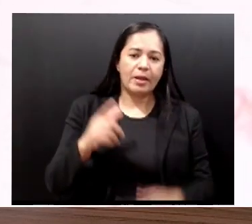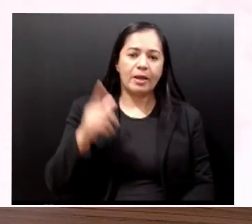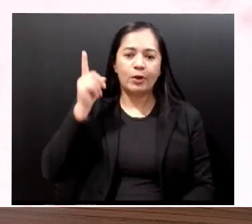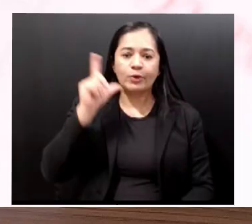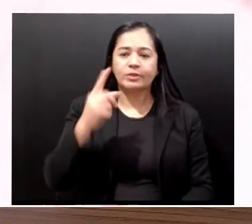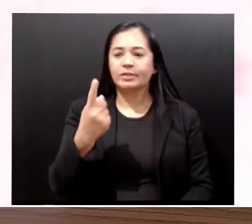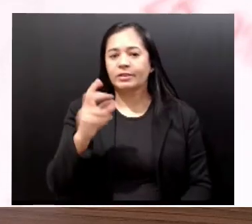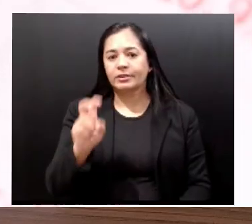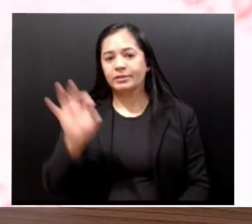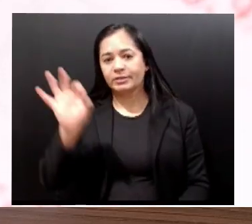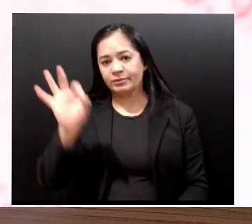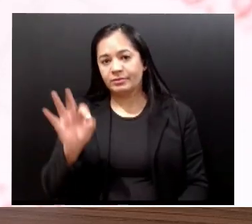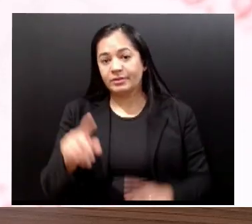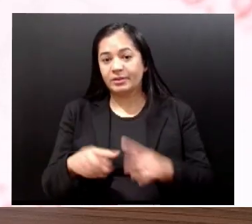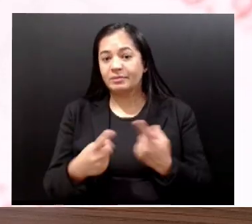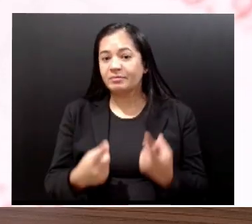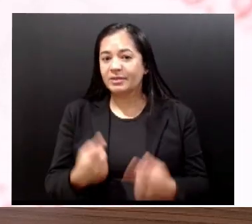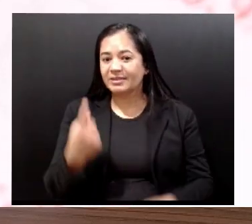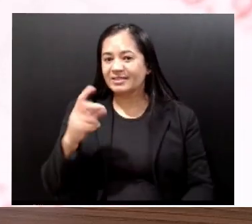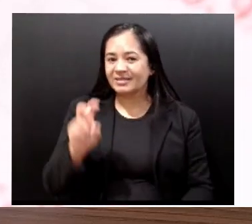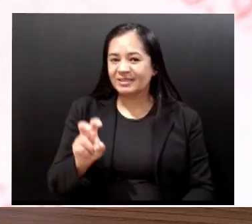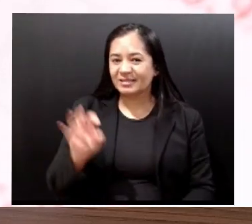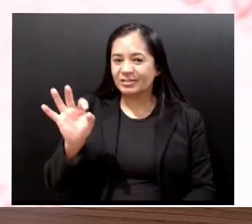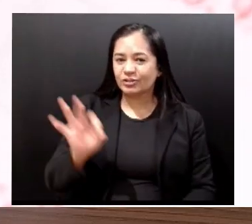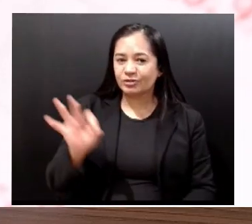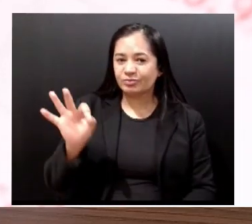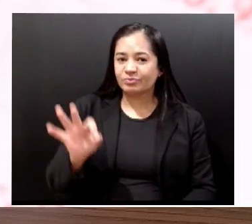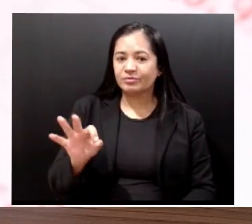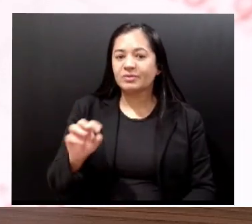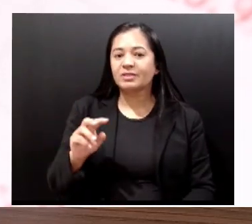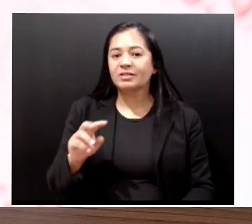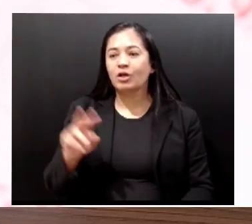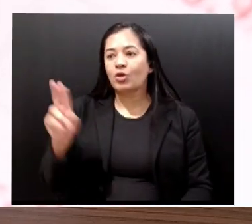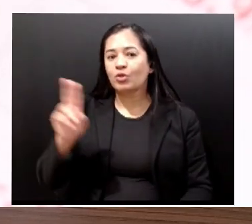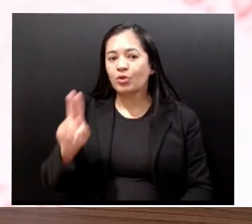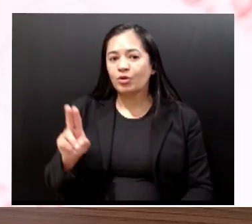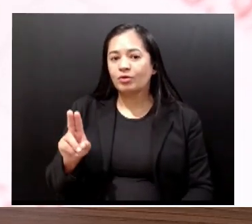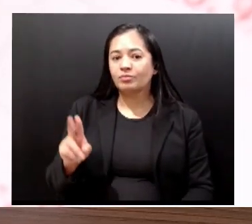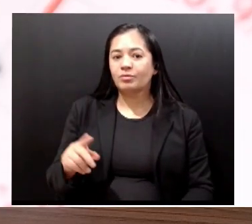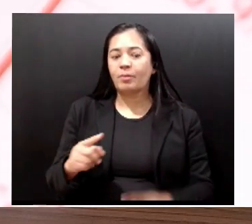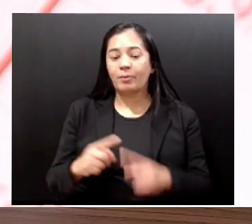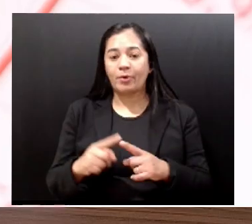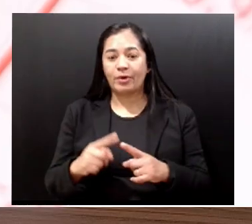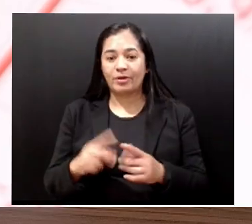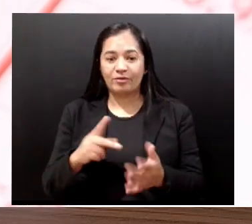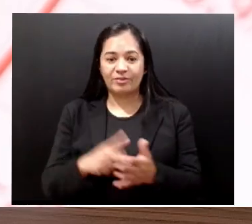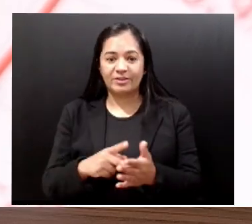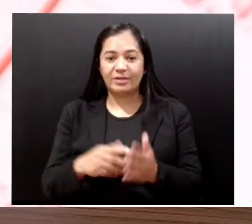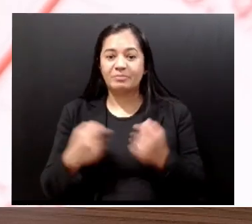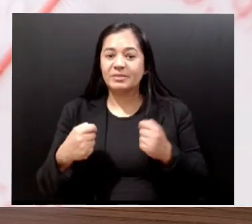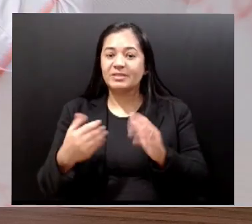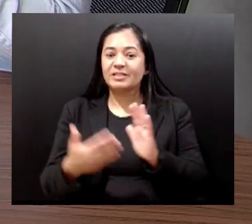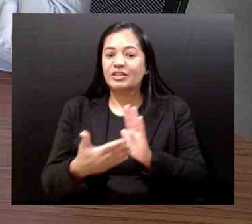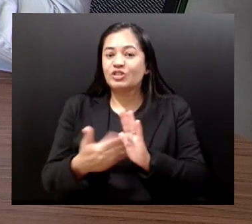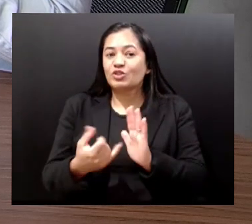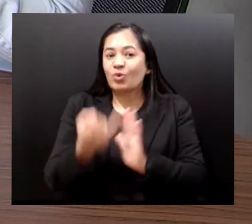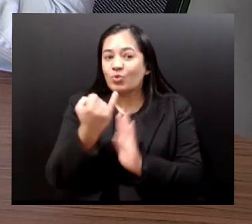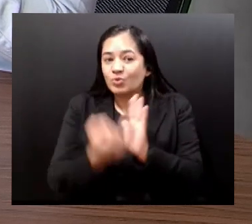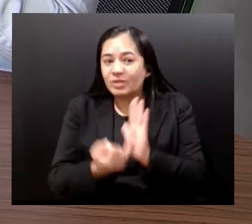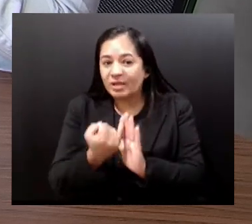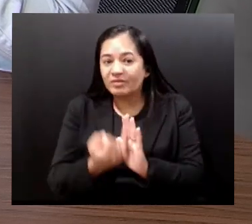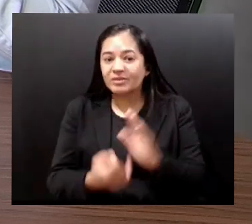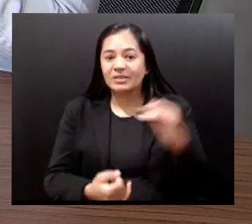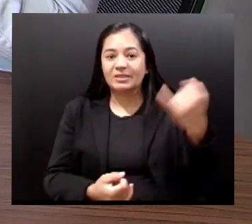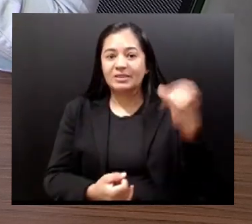15% de rentabilidade é o nominal. O real eu tenho que descontar a inflação. Porque se eu tenho uma aplicação que rende 15% e